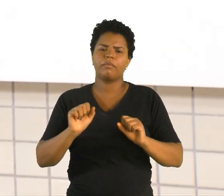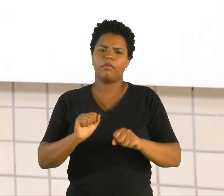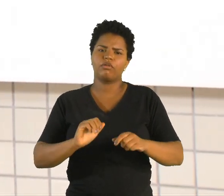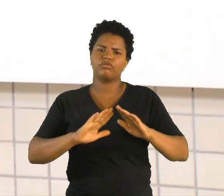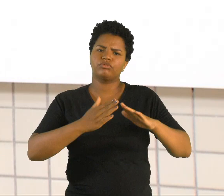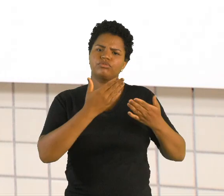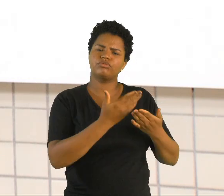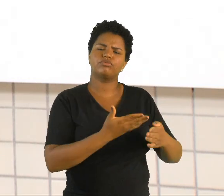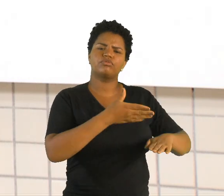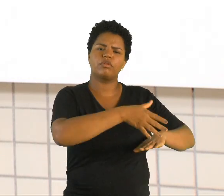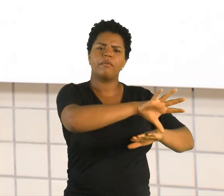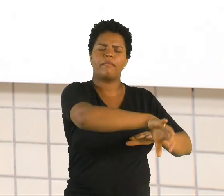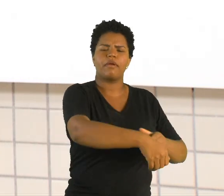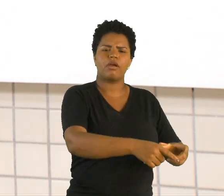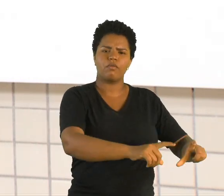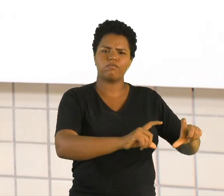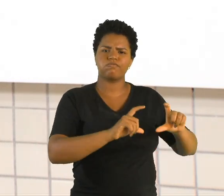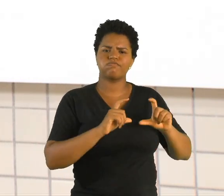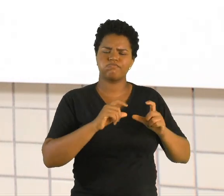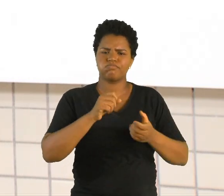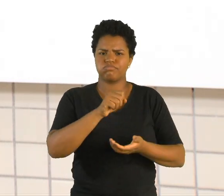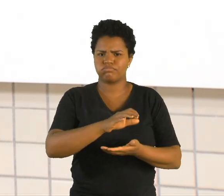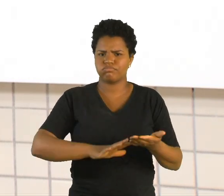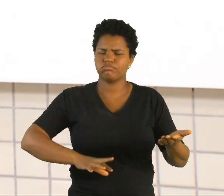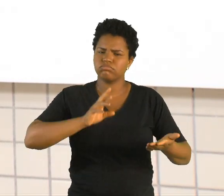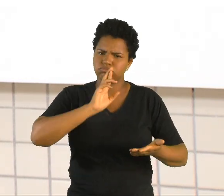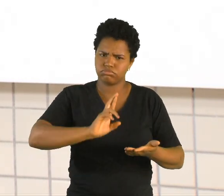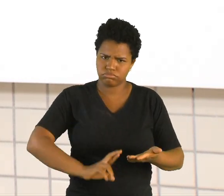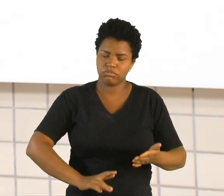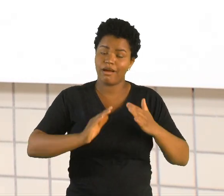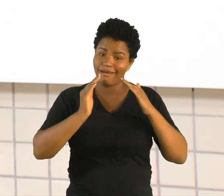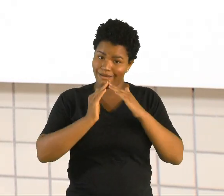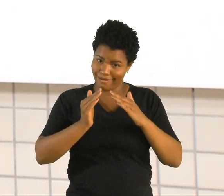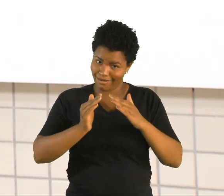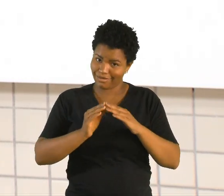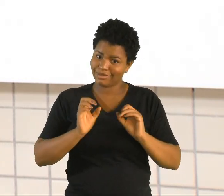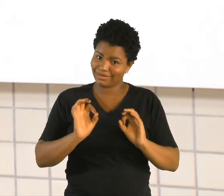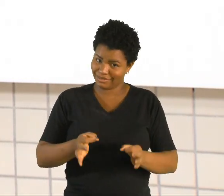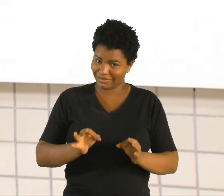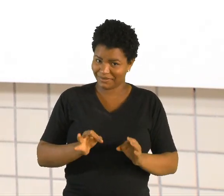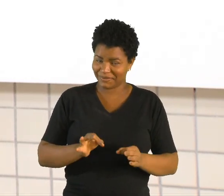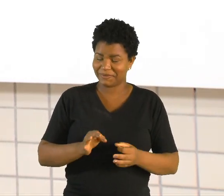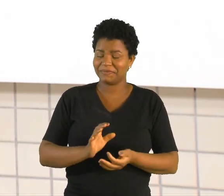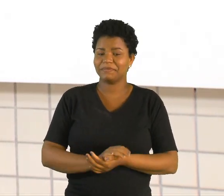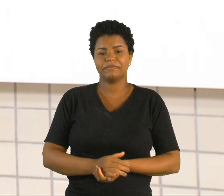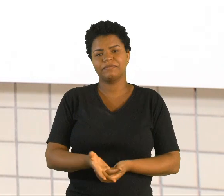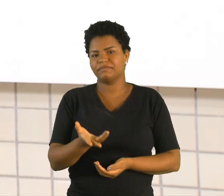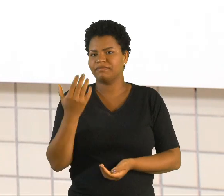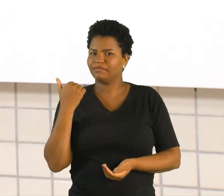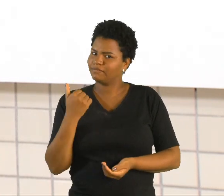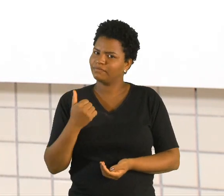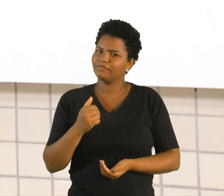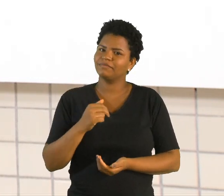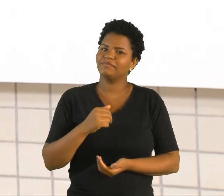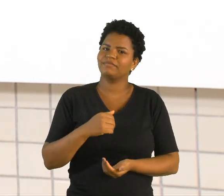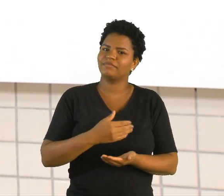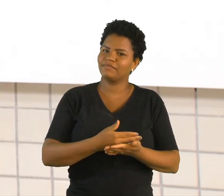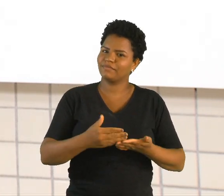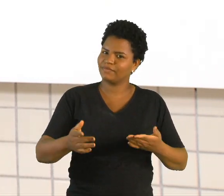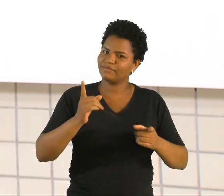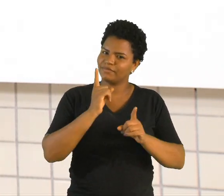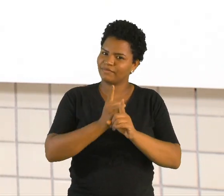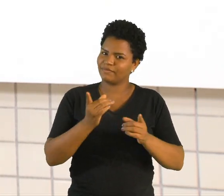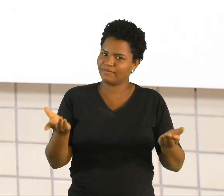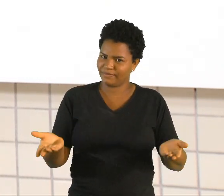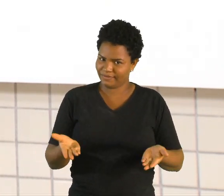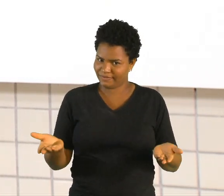seu bloquinho de atividades e fazer em casa, certo, pessoal? Então vamos lá, né? Vamos começar o nosso encontro de